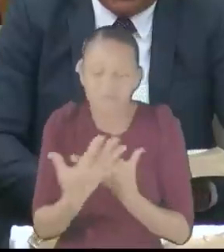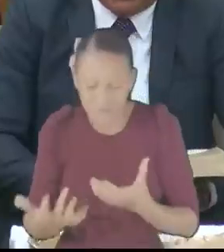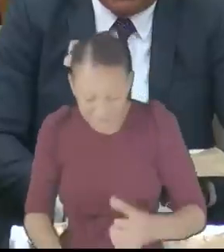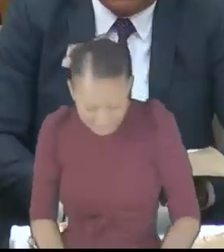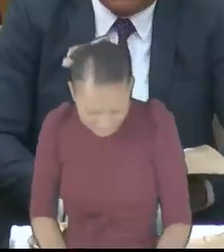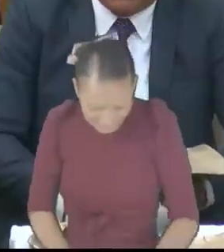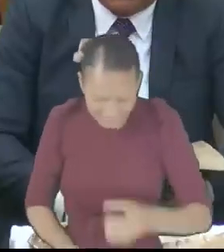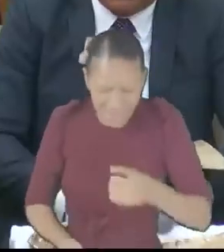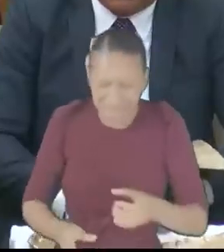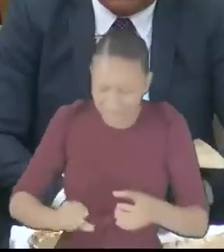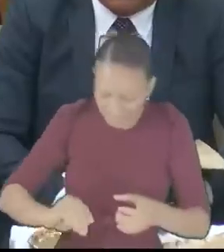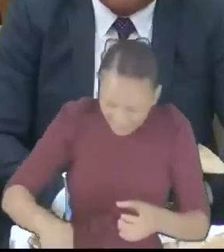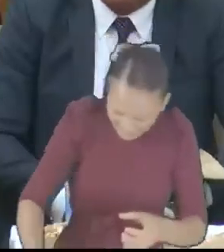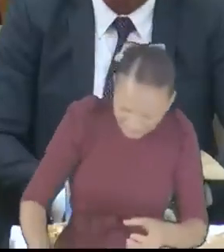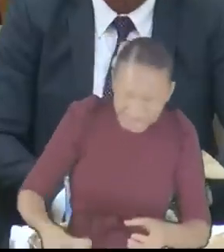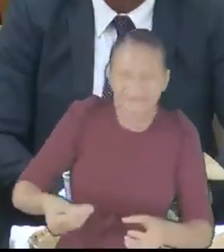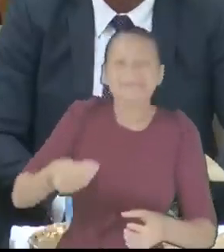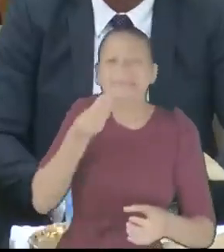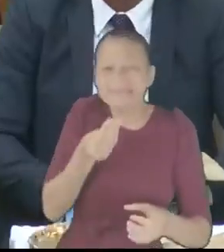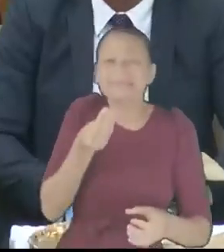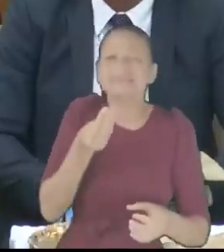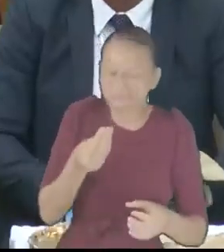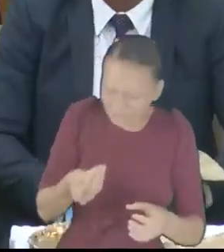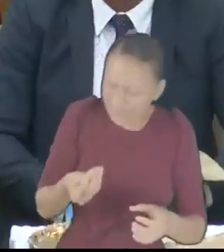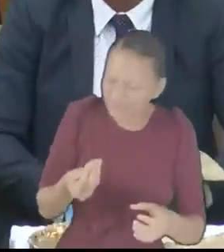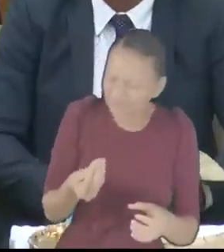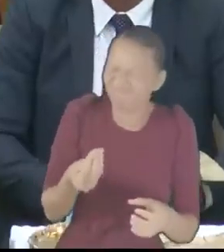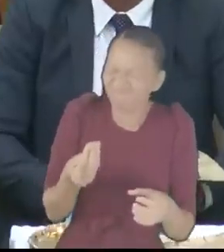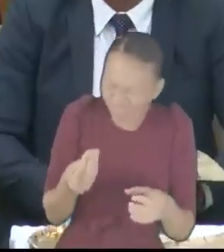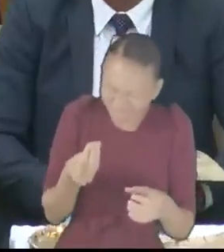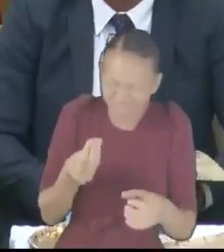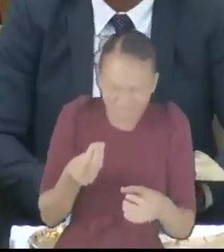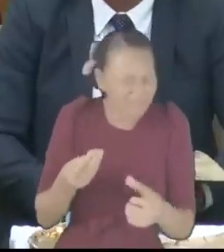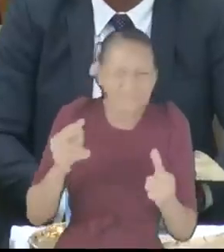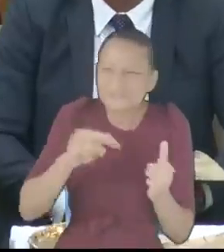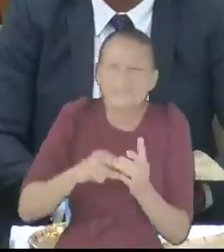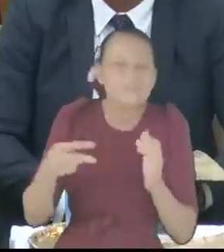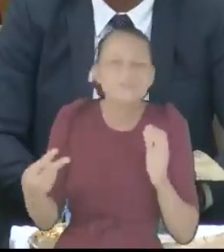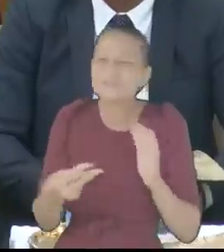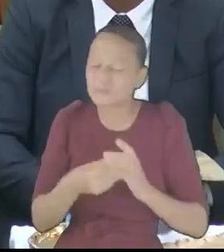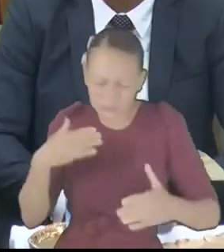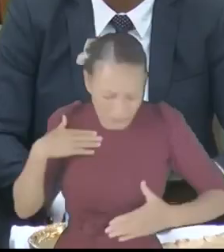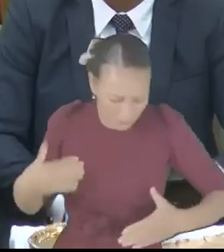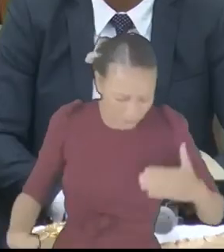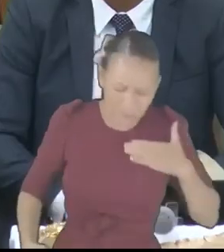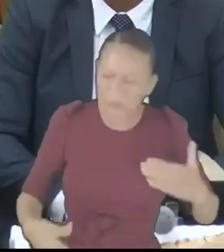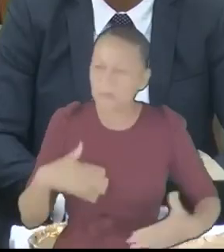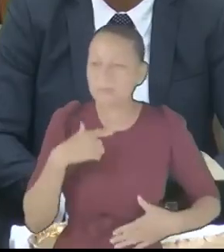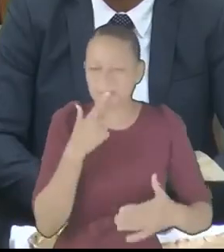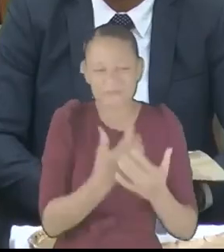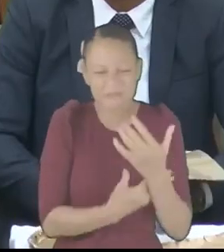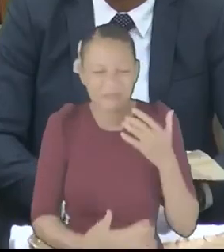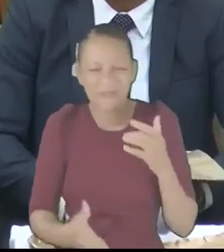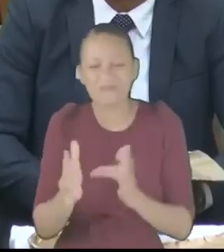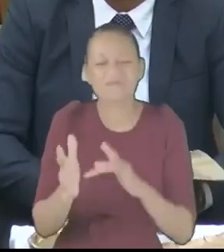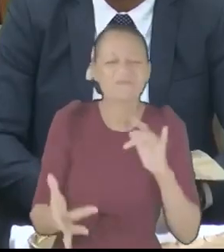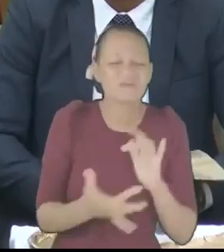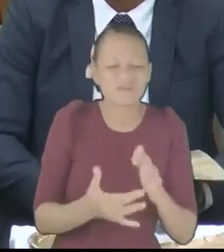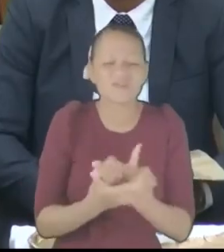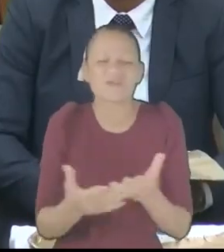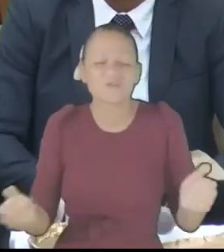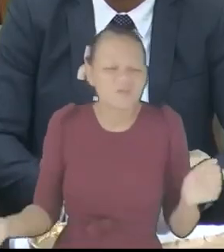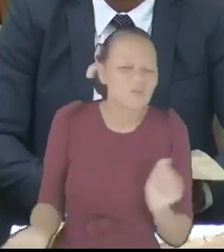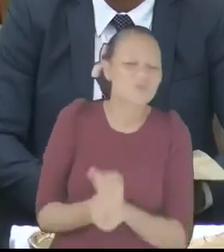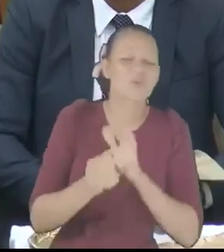pegar esse pão, quando você pegar esse cálice que representa o corpo e o sangue de Jesus, você dê